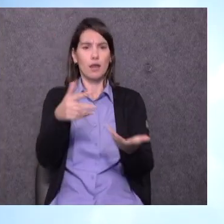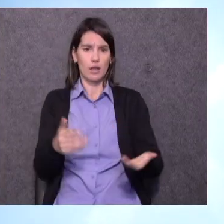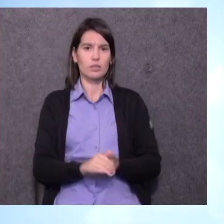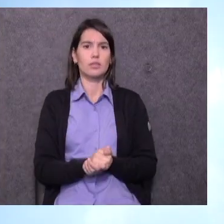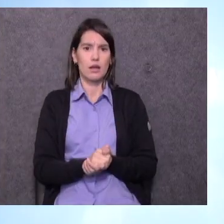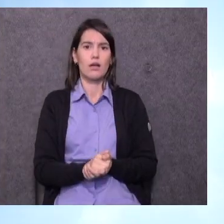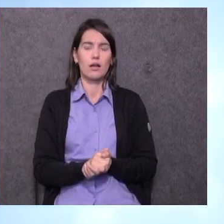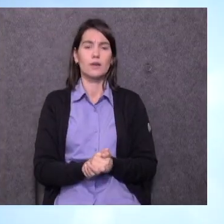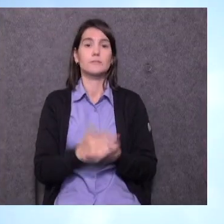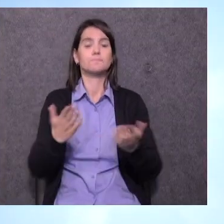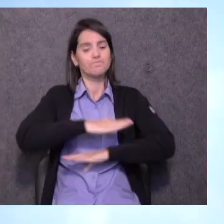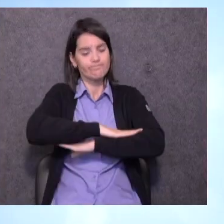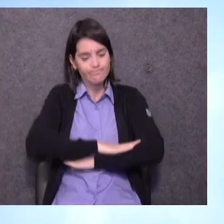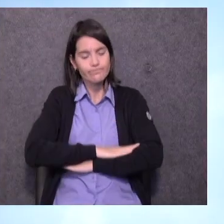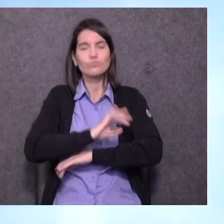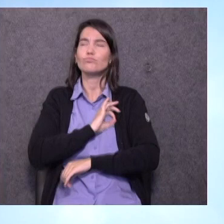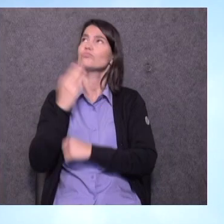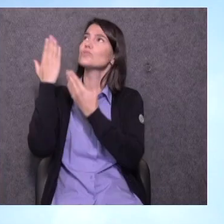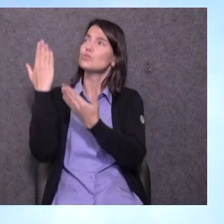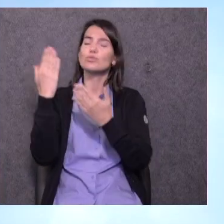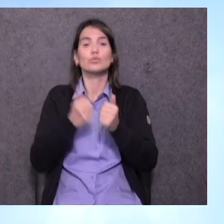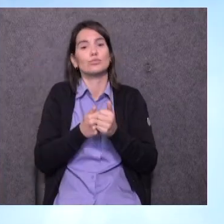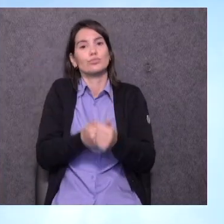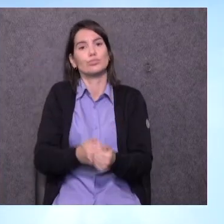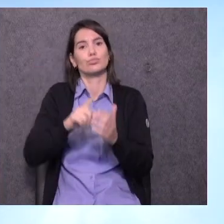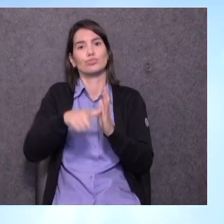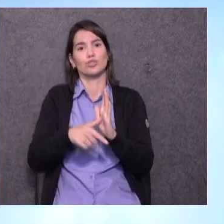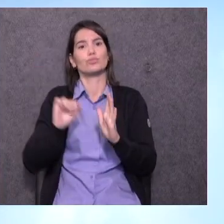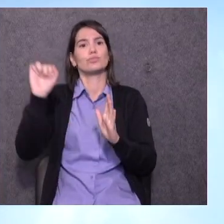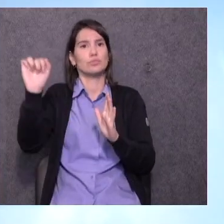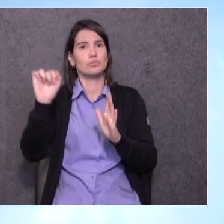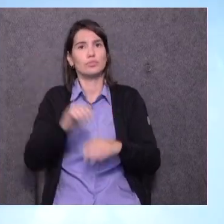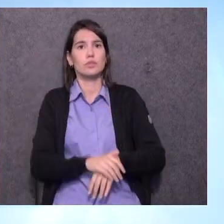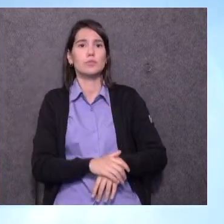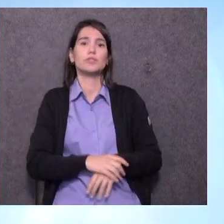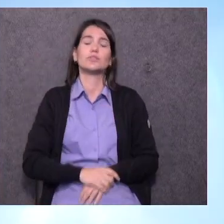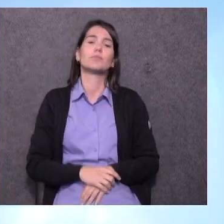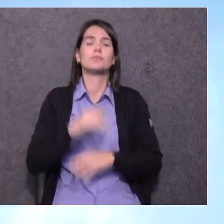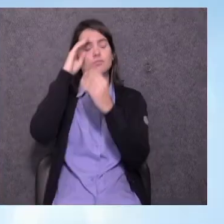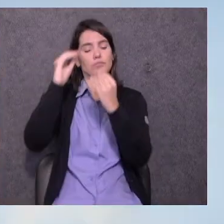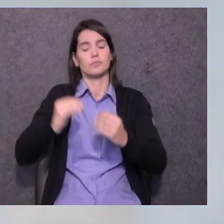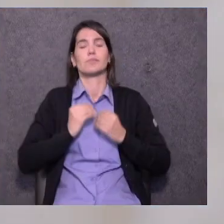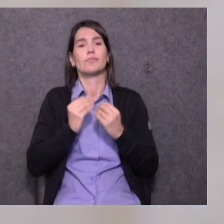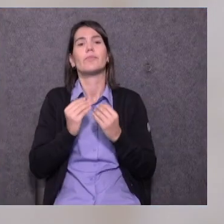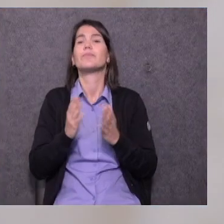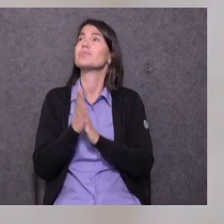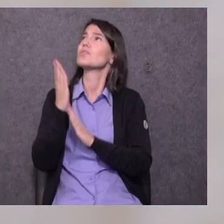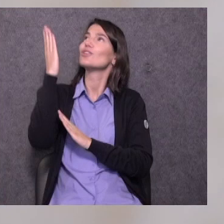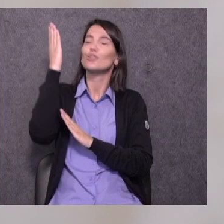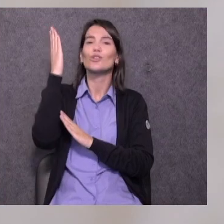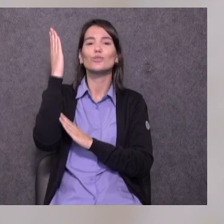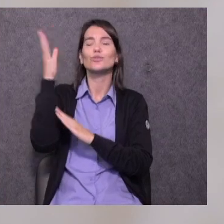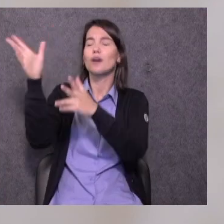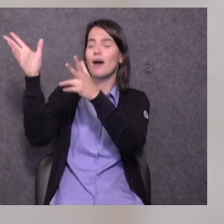Serva do Senhor para cumprir o seu projeto, ela ensina-nos a escutar a voz de Deus e